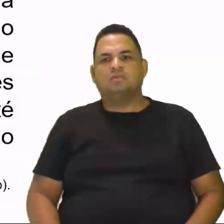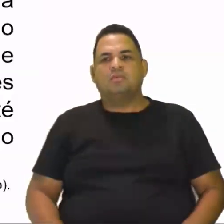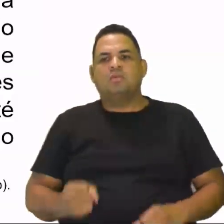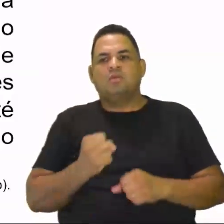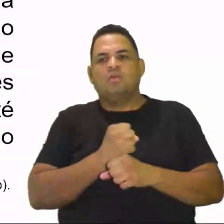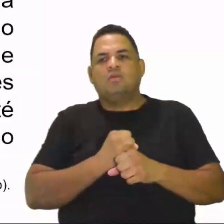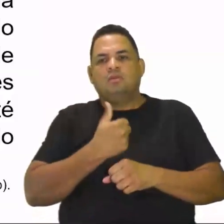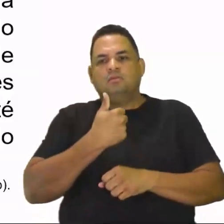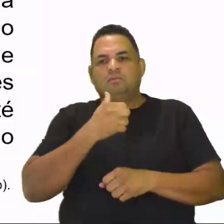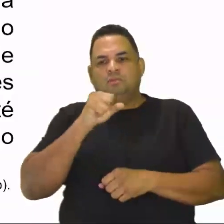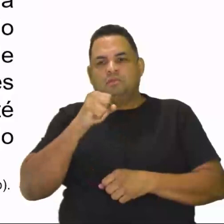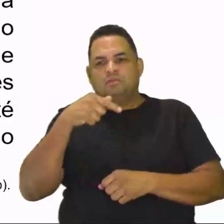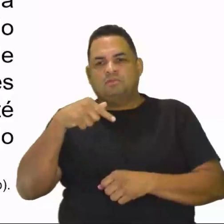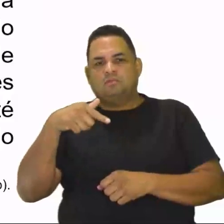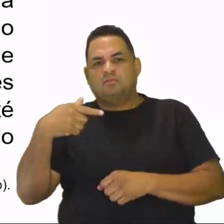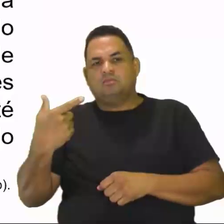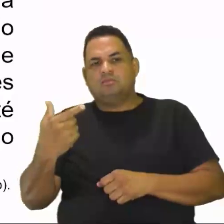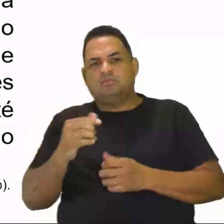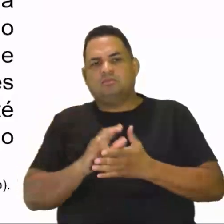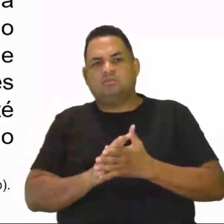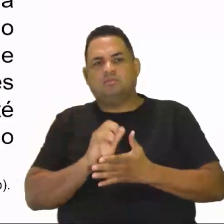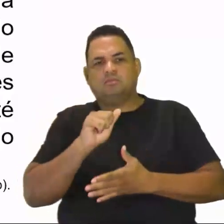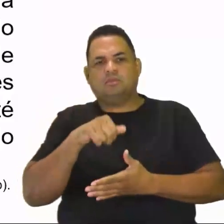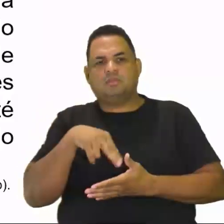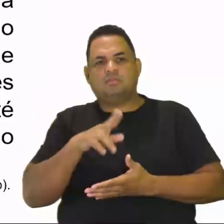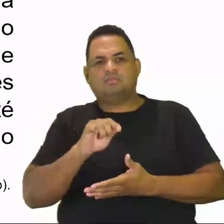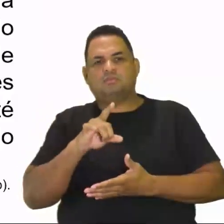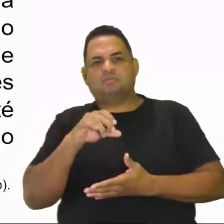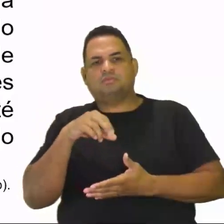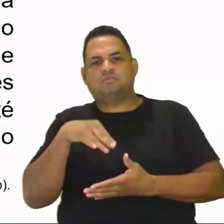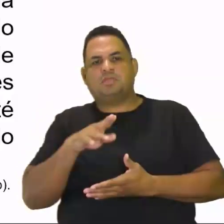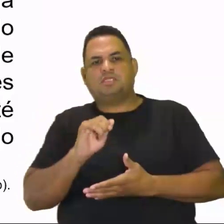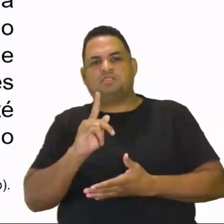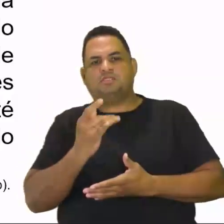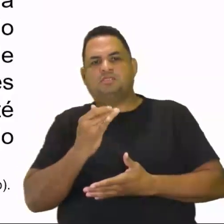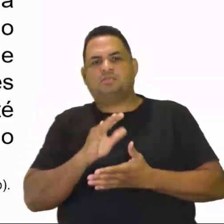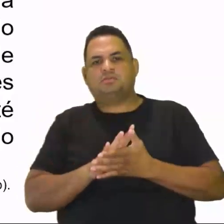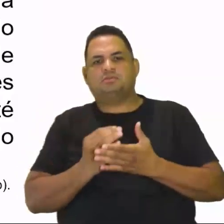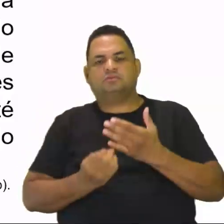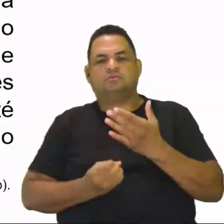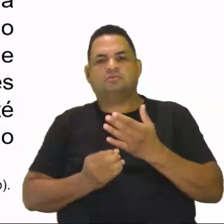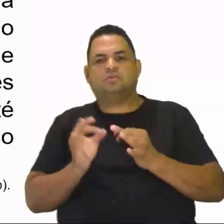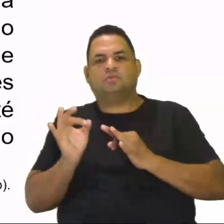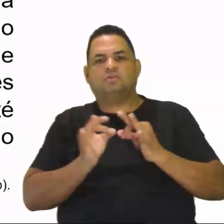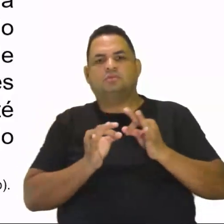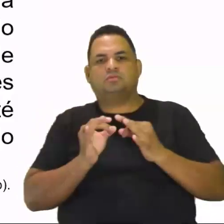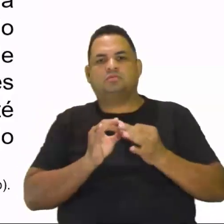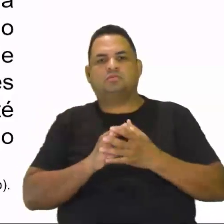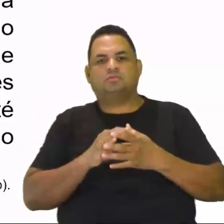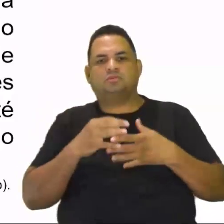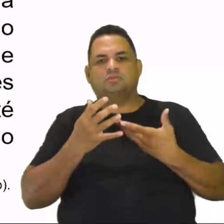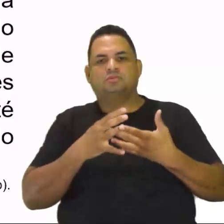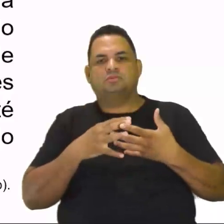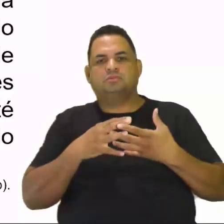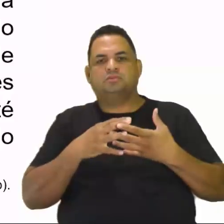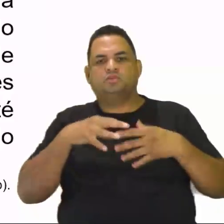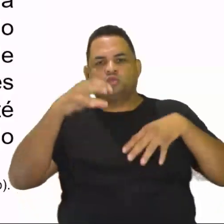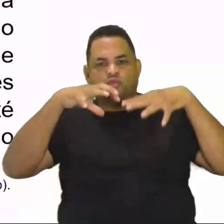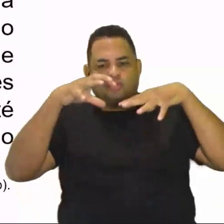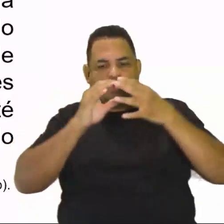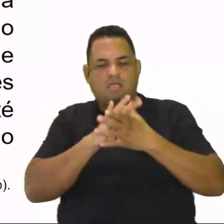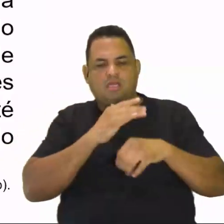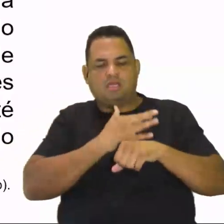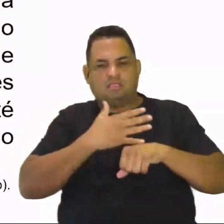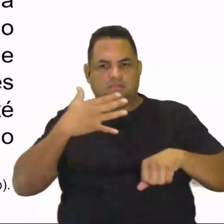Em 1872, Robert Alvin Smith, ele criou o termo chuva ácida,